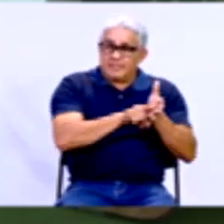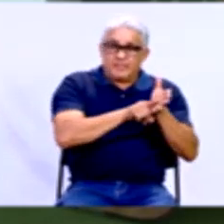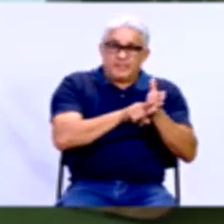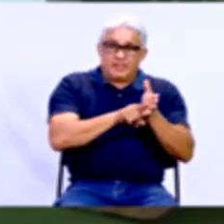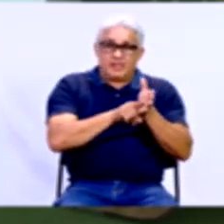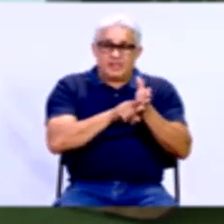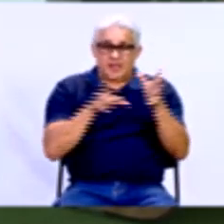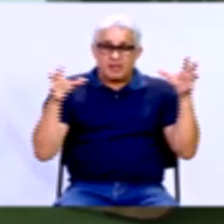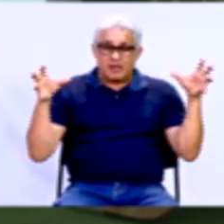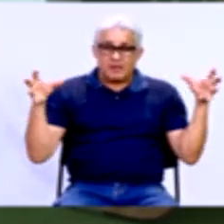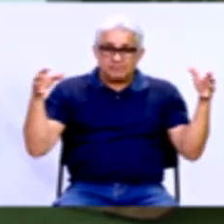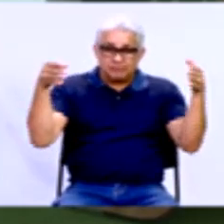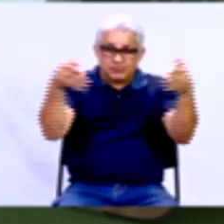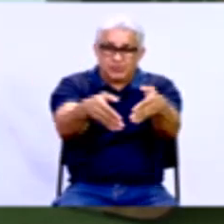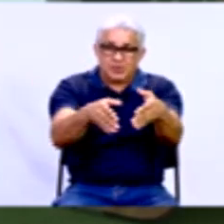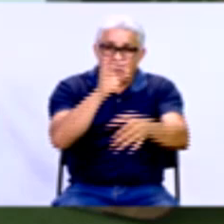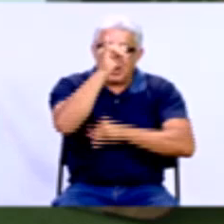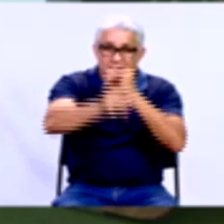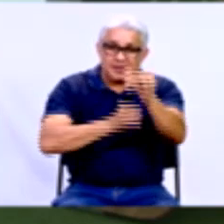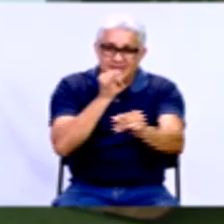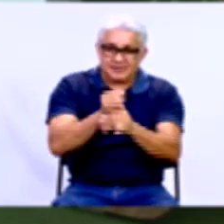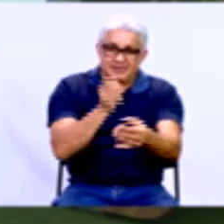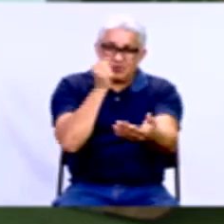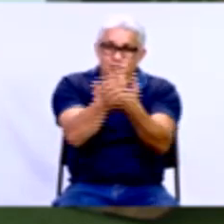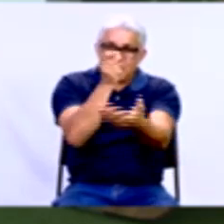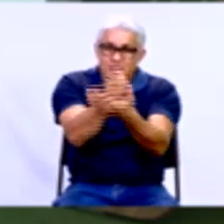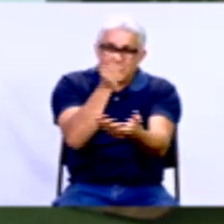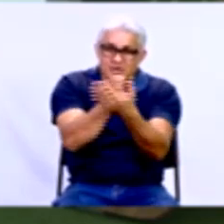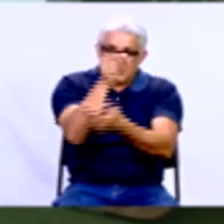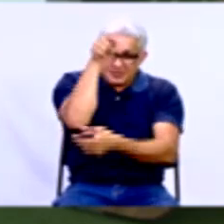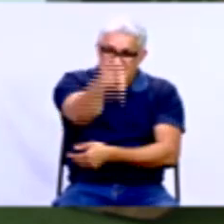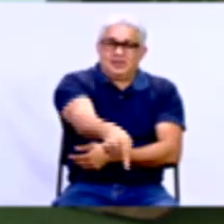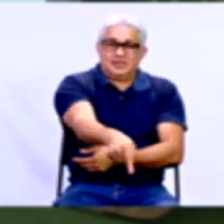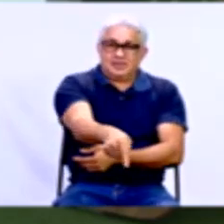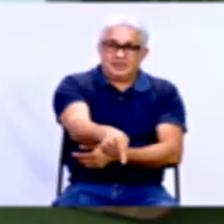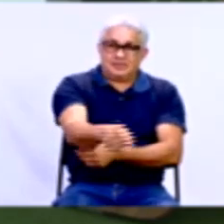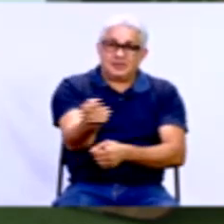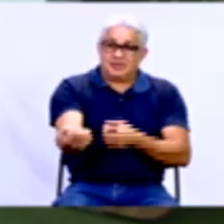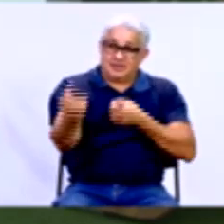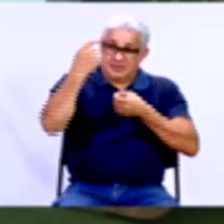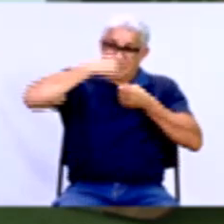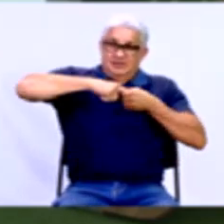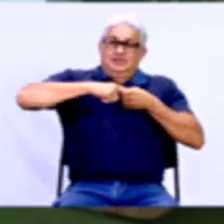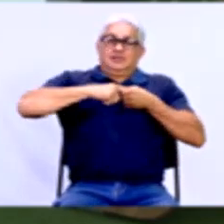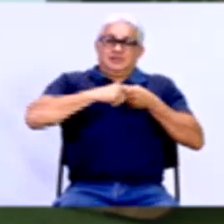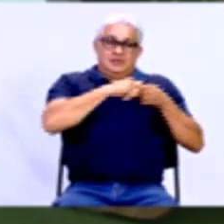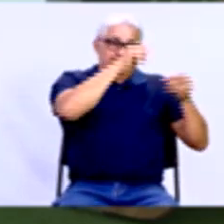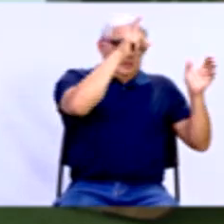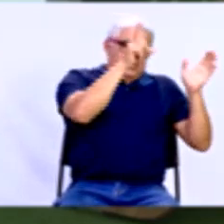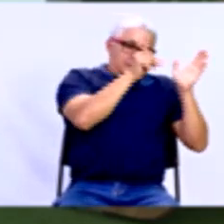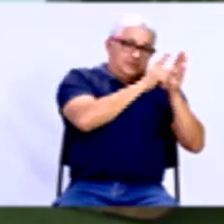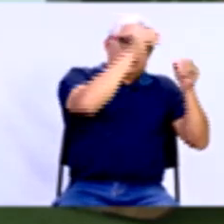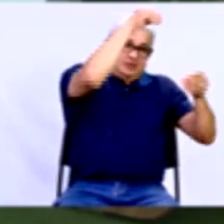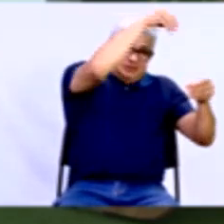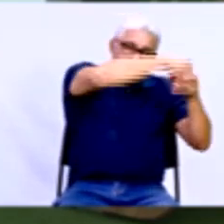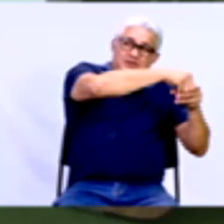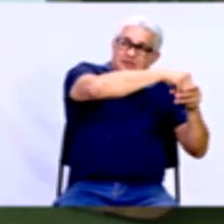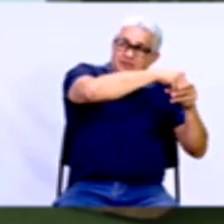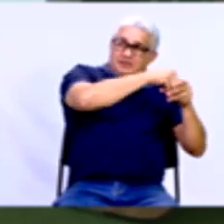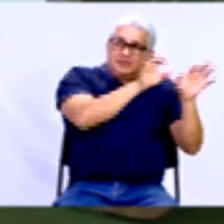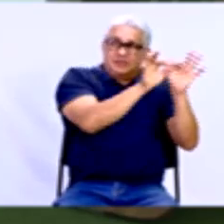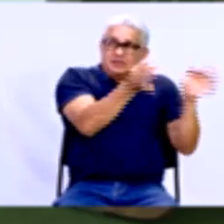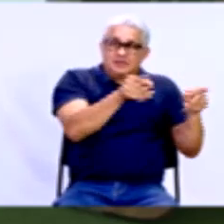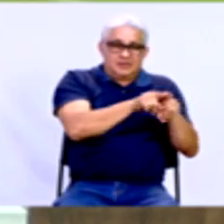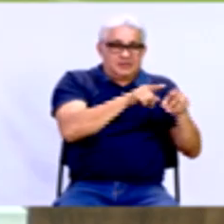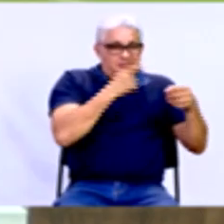as vendas mais na internet. Então, a gente tem que começar a fazer isso para voltar a concentrar um pouco de vendas dentro da... Se você está numa pequena loja, numa cidade